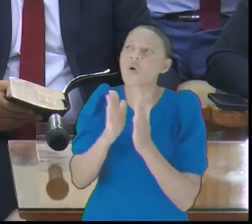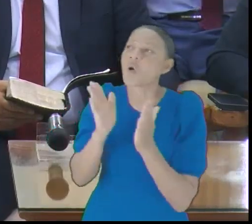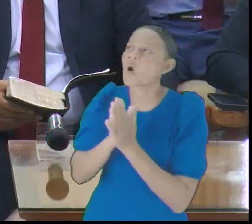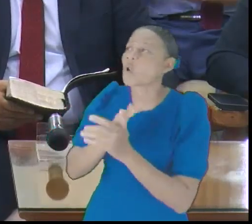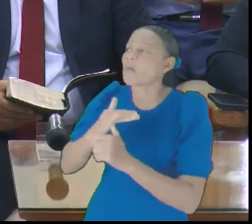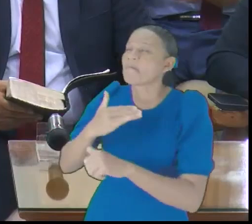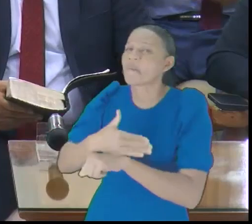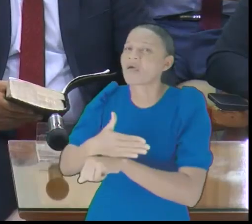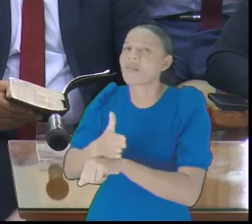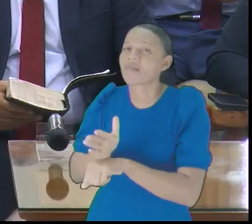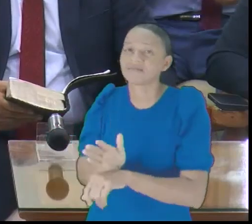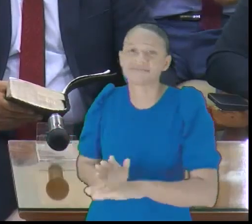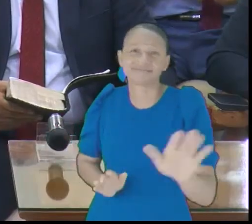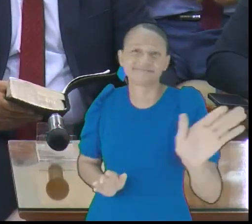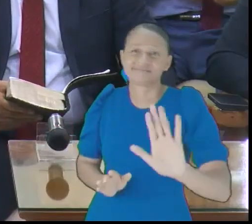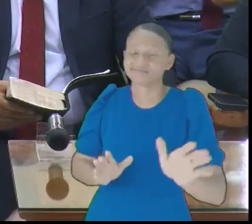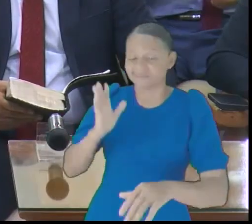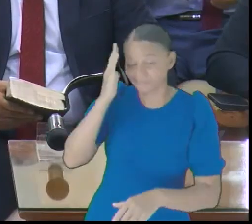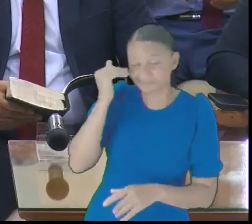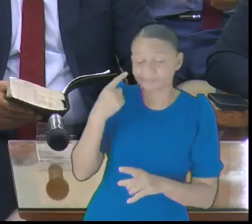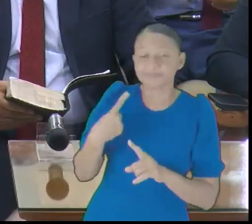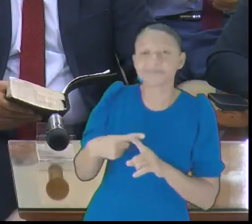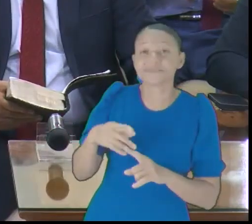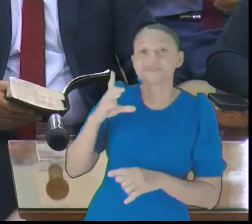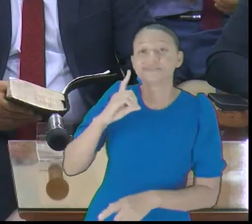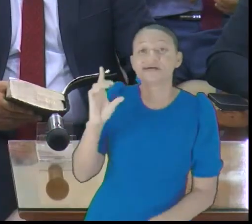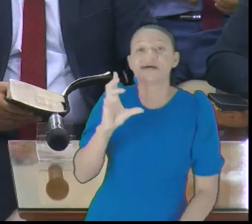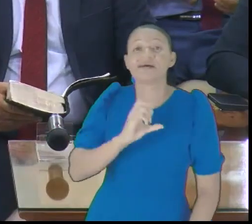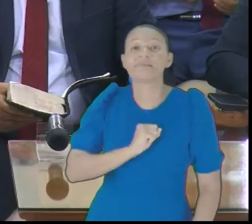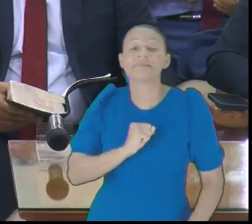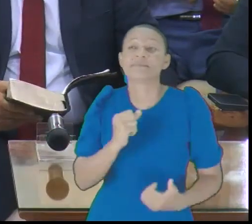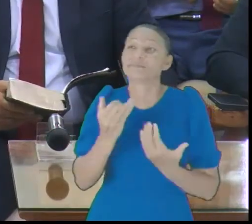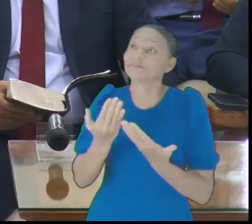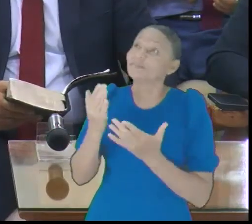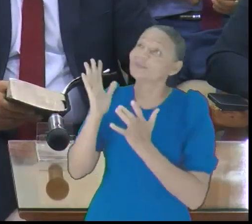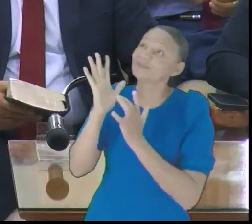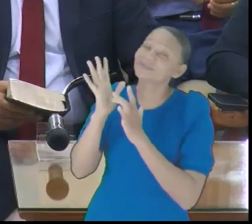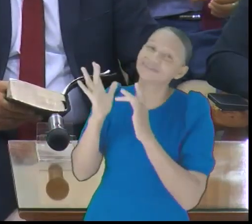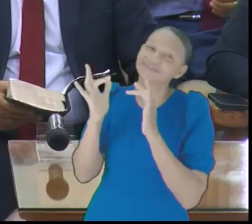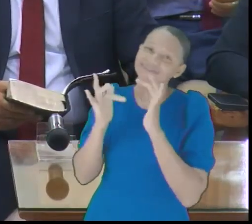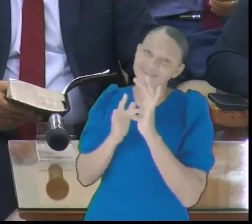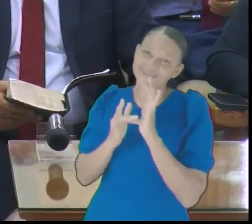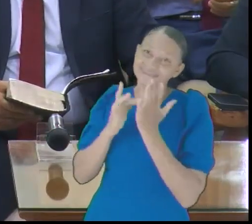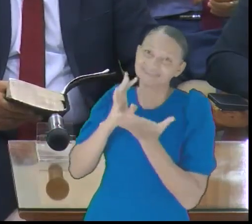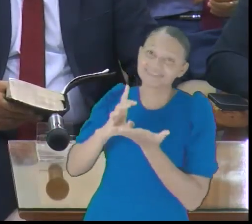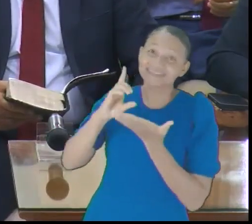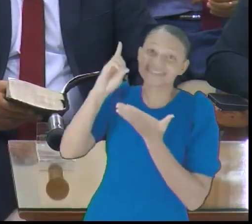muito. Sabe por que Deus lhe ama? Porque Ele é amor.